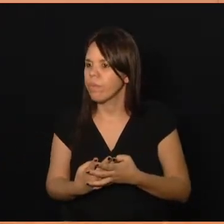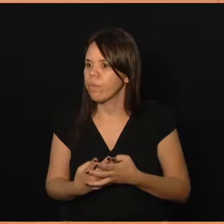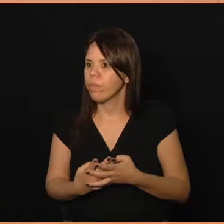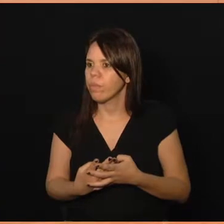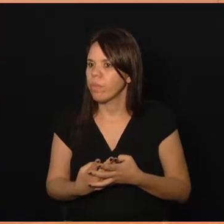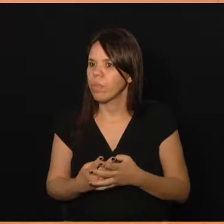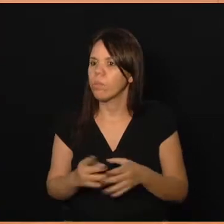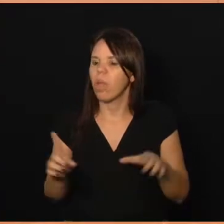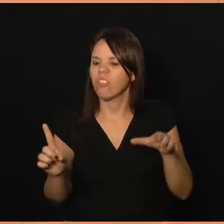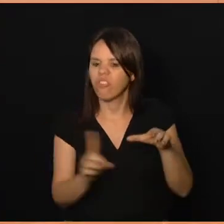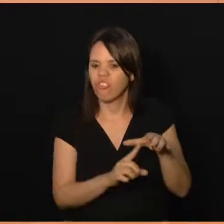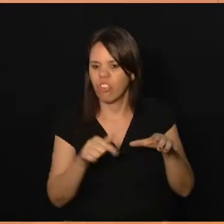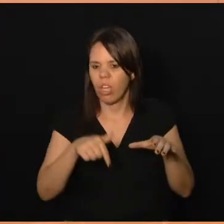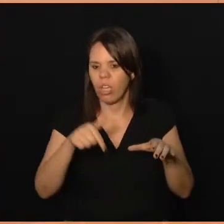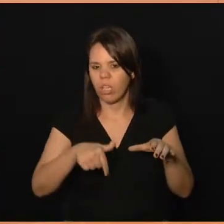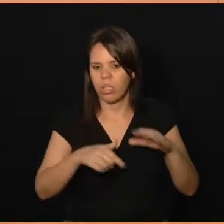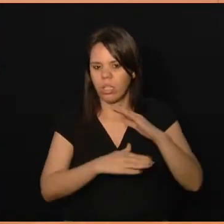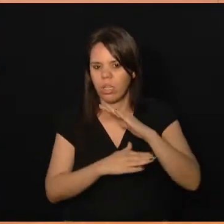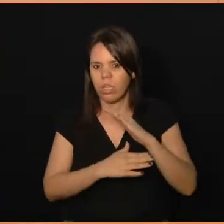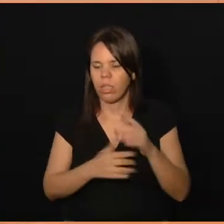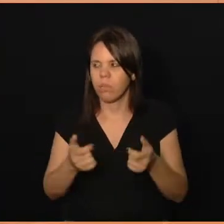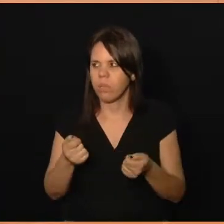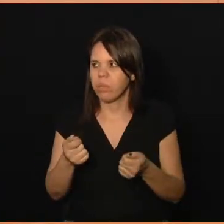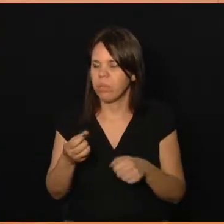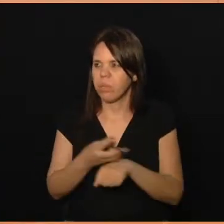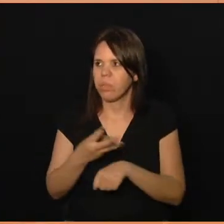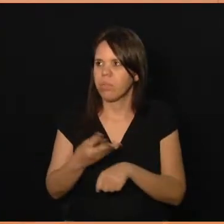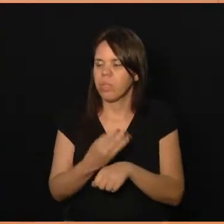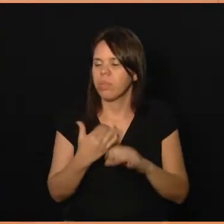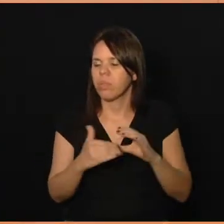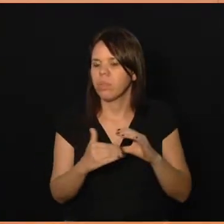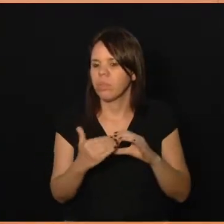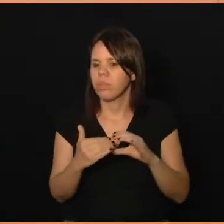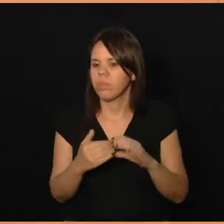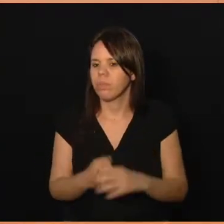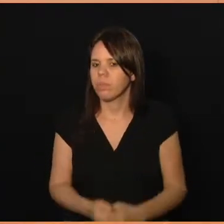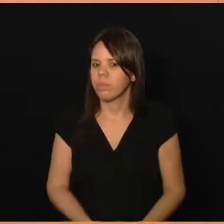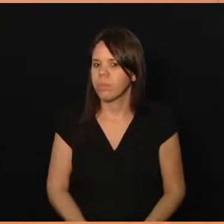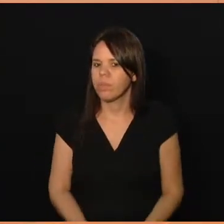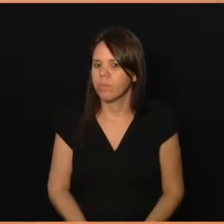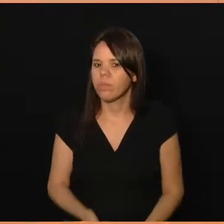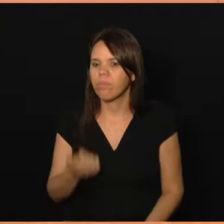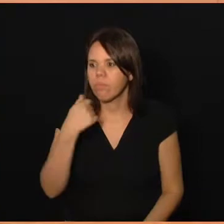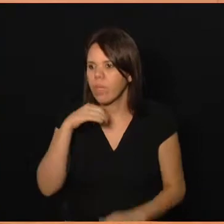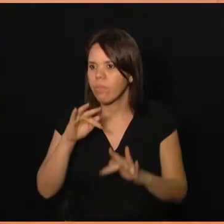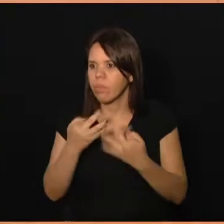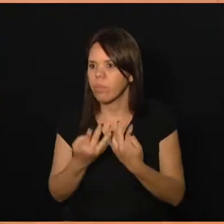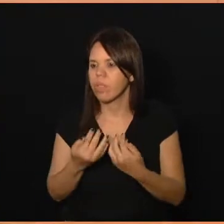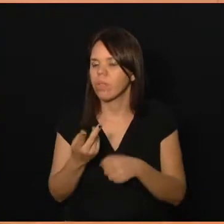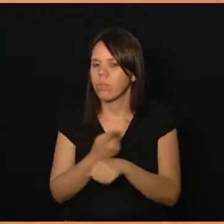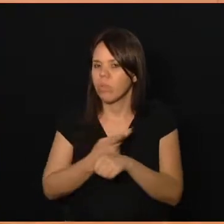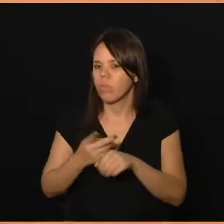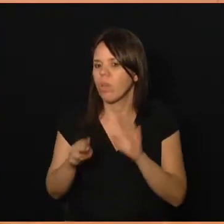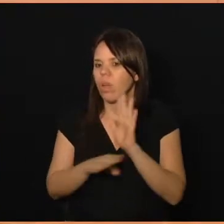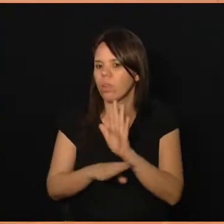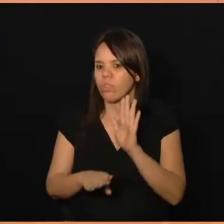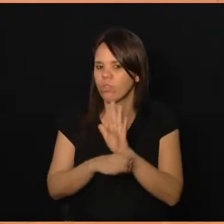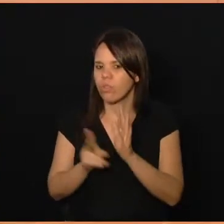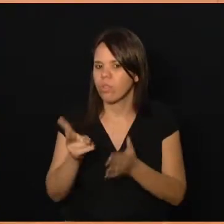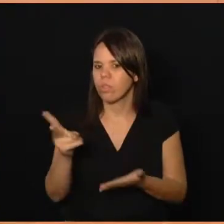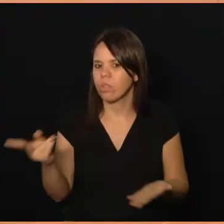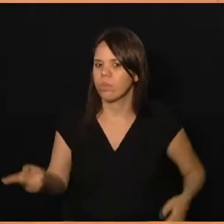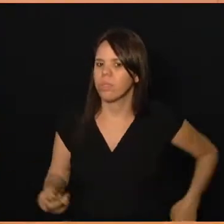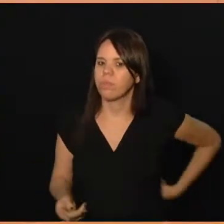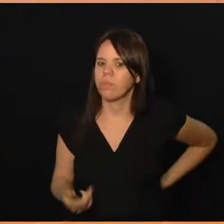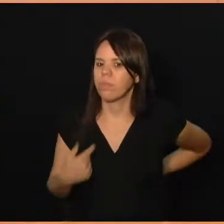gabinete. Através de mensagem, WhatsApp, e-mail, mães que procuram ajuda. É sempre assim.